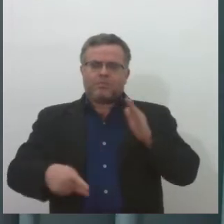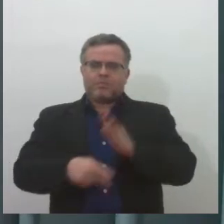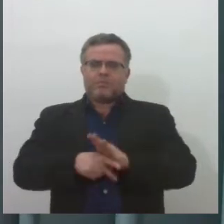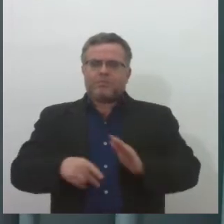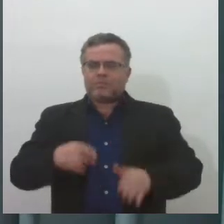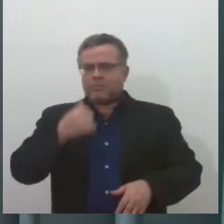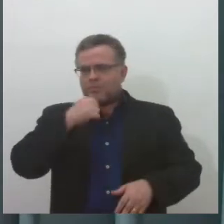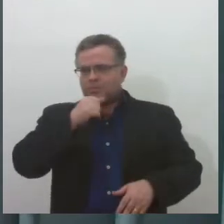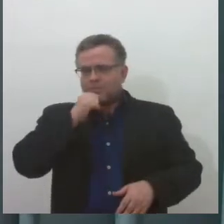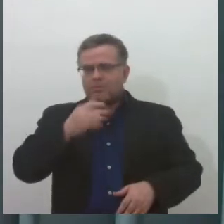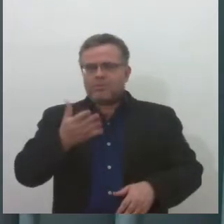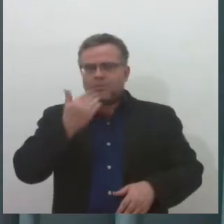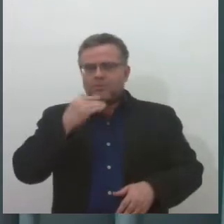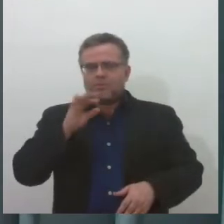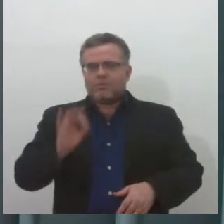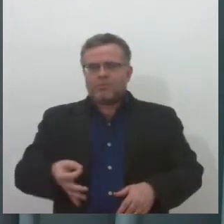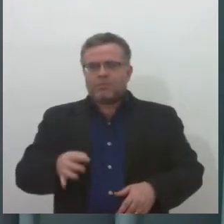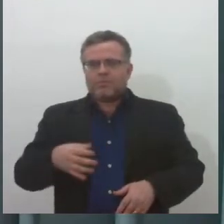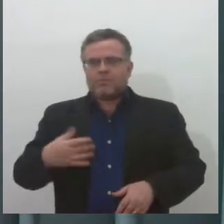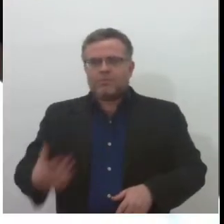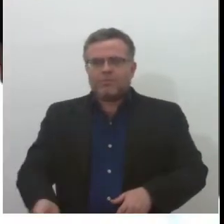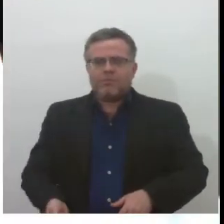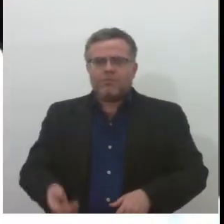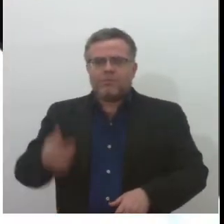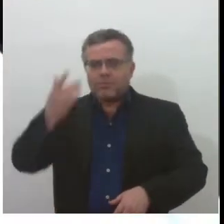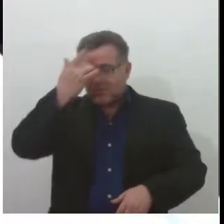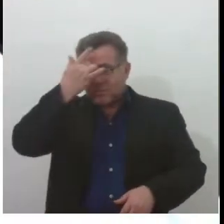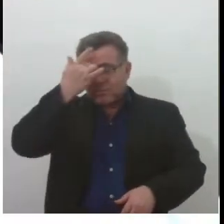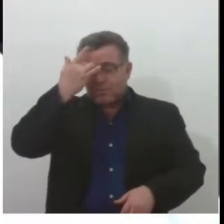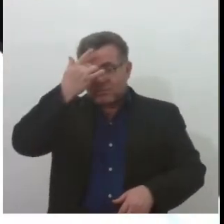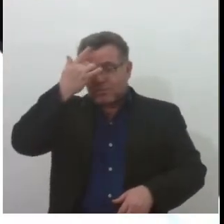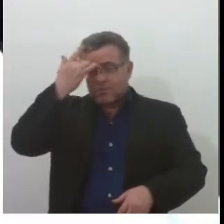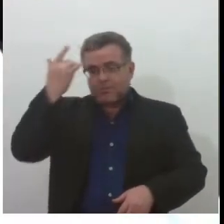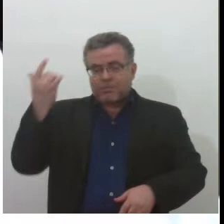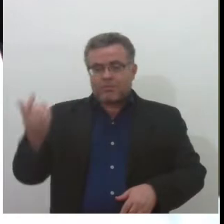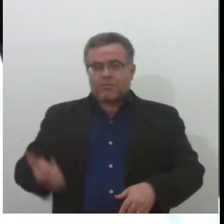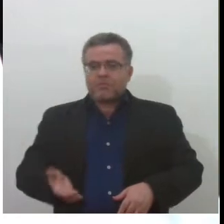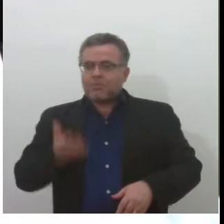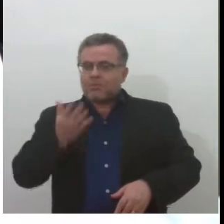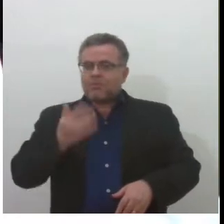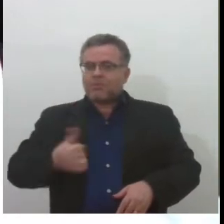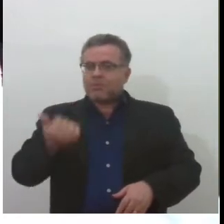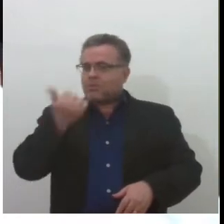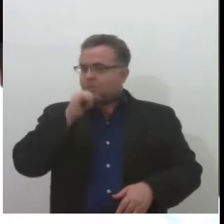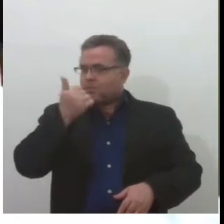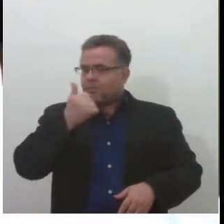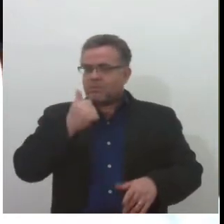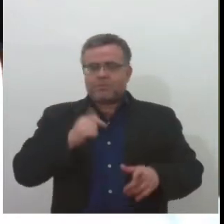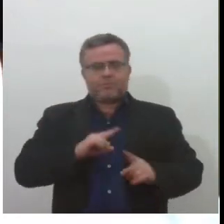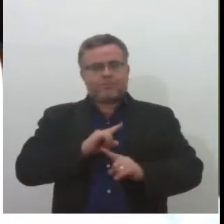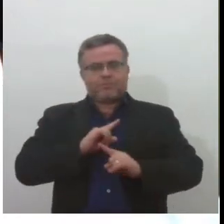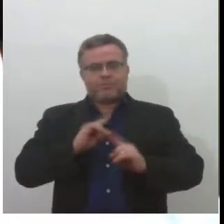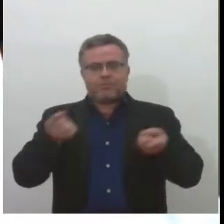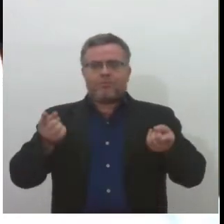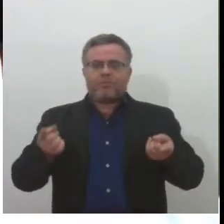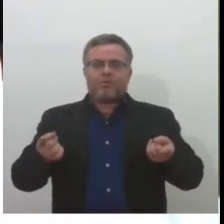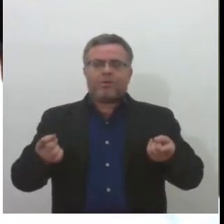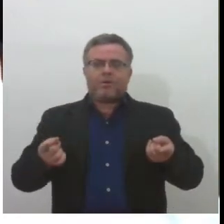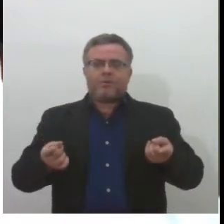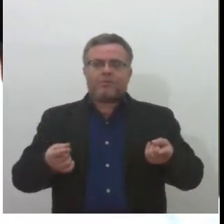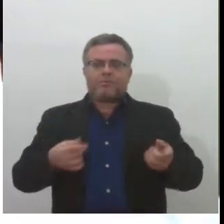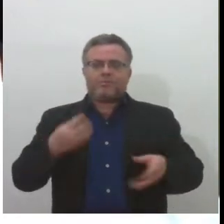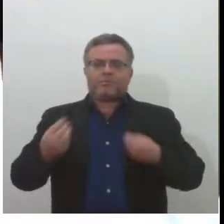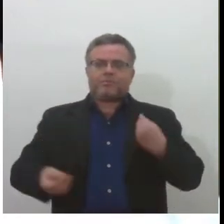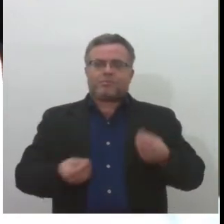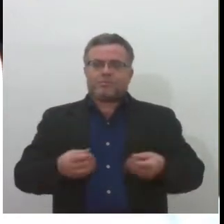Gere é isso exatamente então assim bebida alcoólica não se está amamentando não deve beber